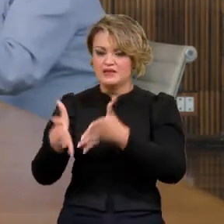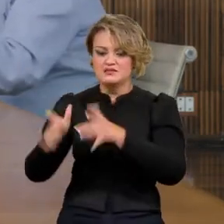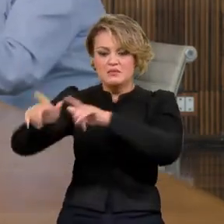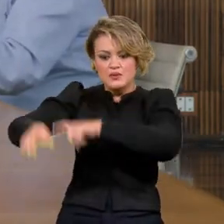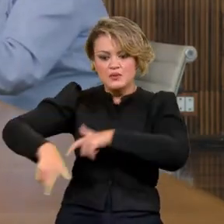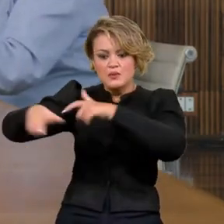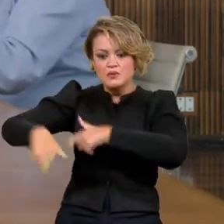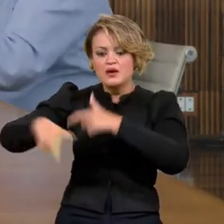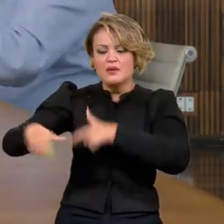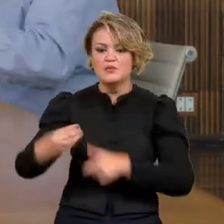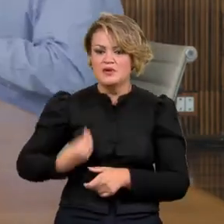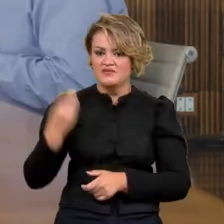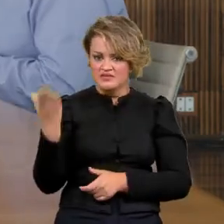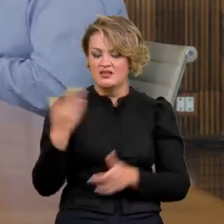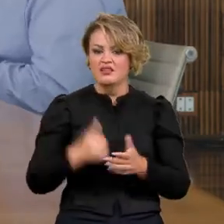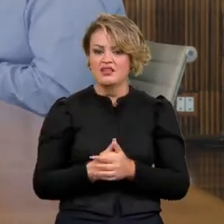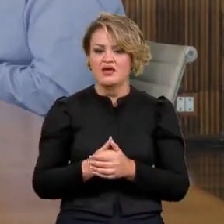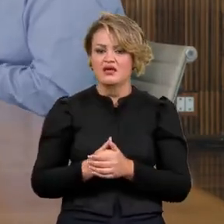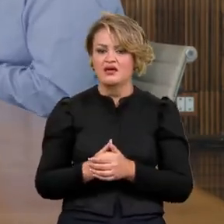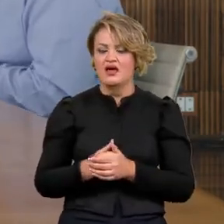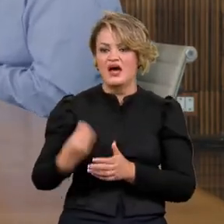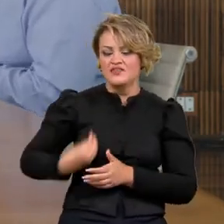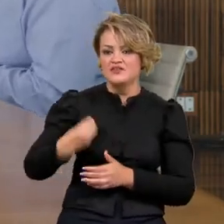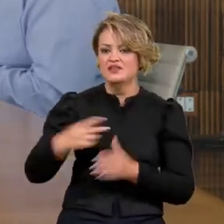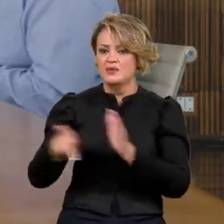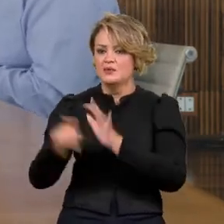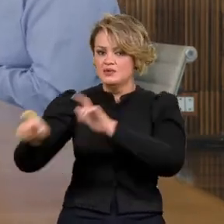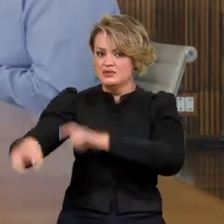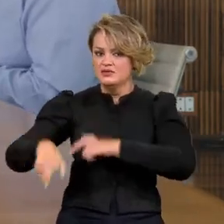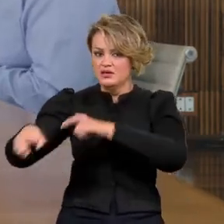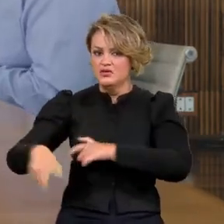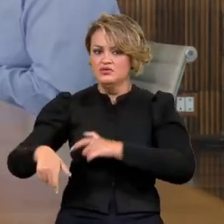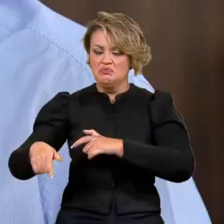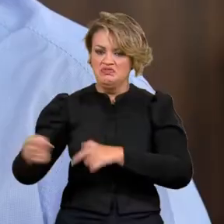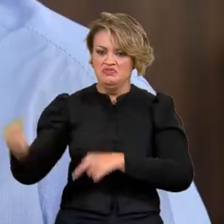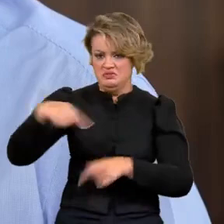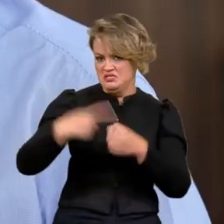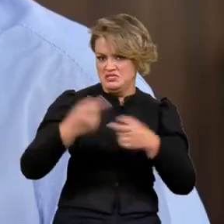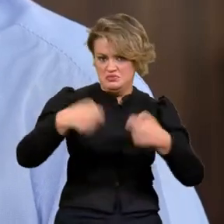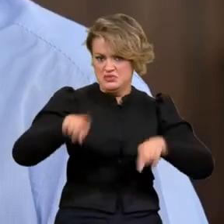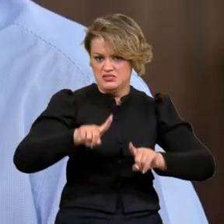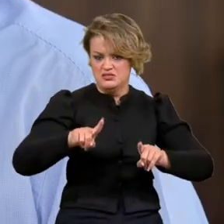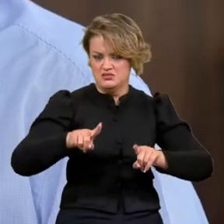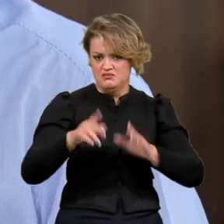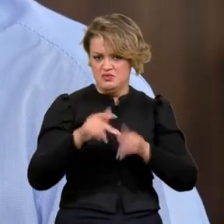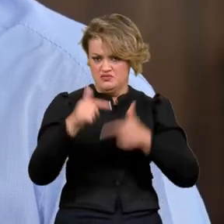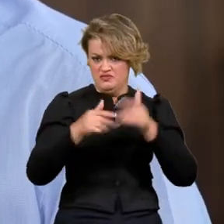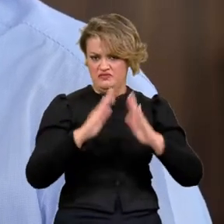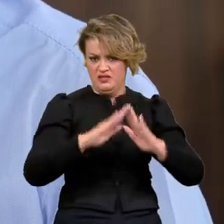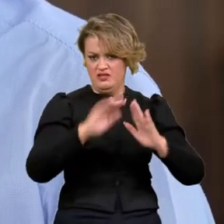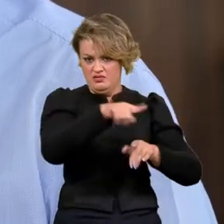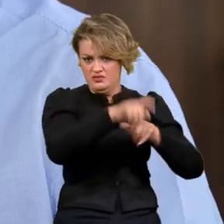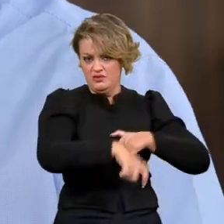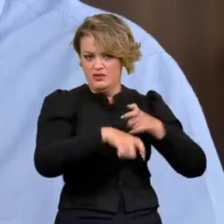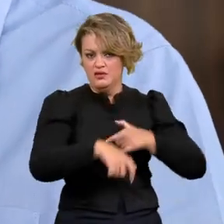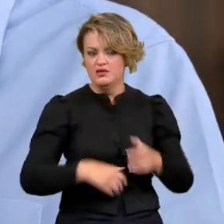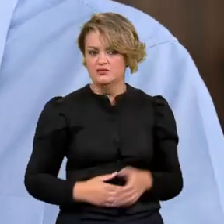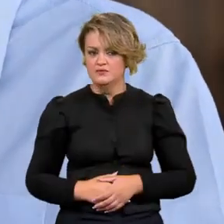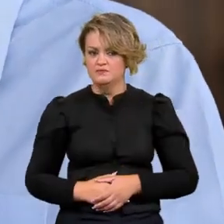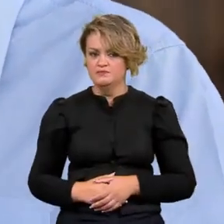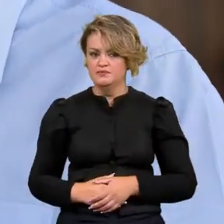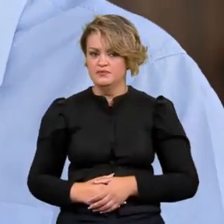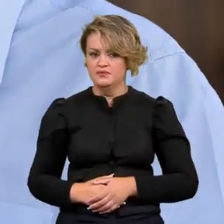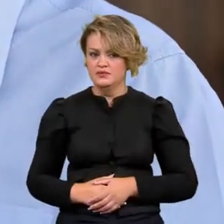vida no interior sem precisar vir pra cidade pra arrumar um emprego né o senhor nós temos aproximadamente 4 milhões e 600 mil propriedades